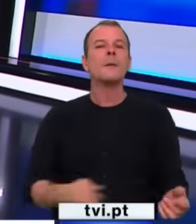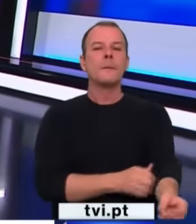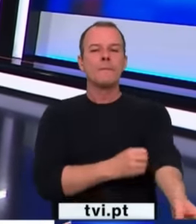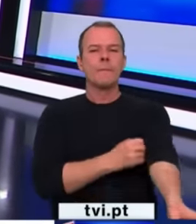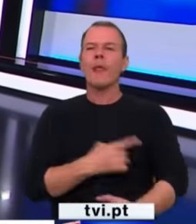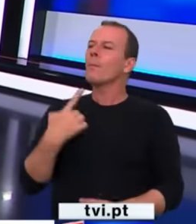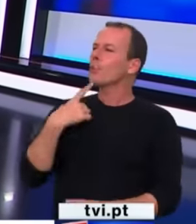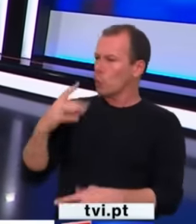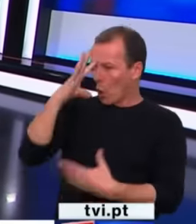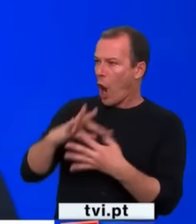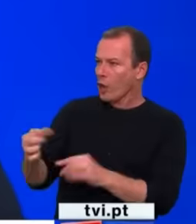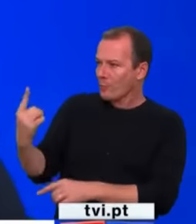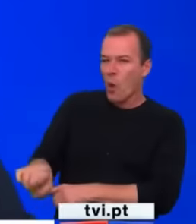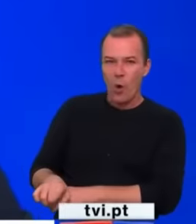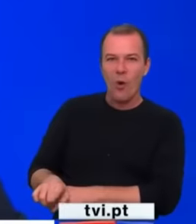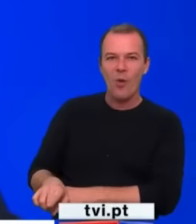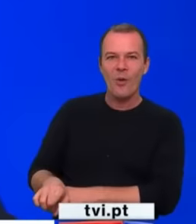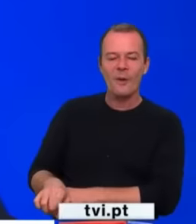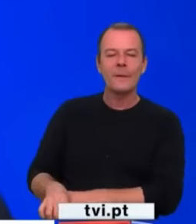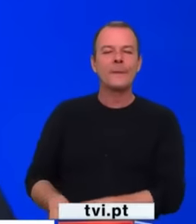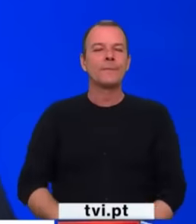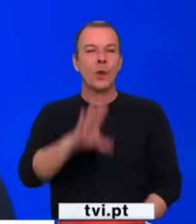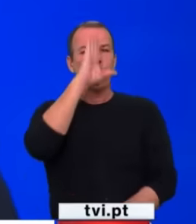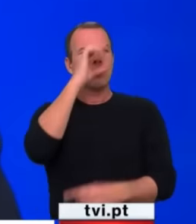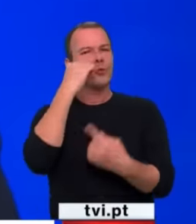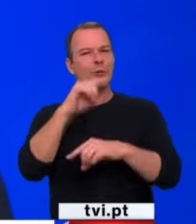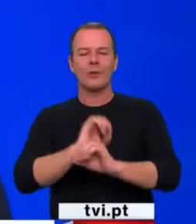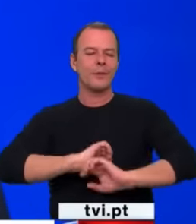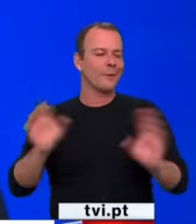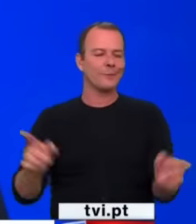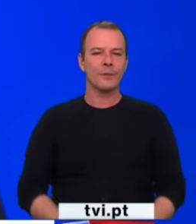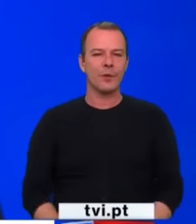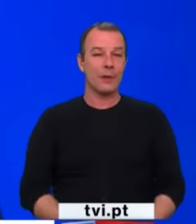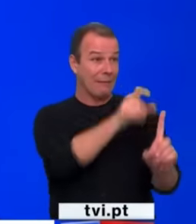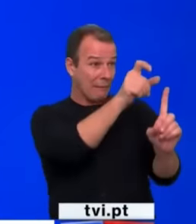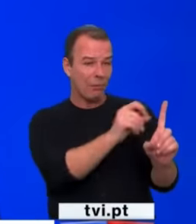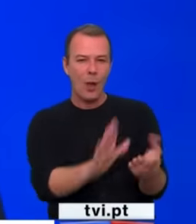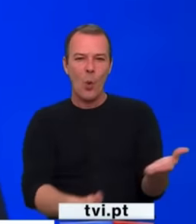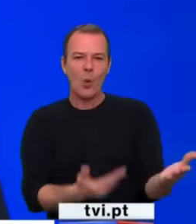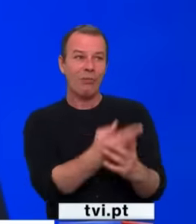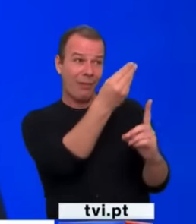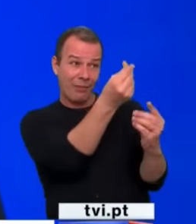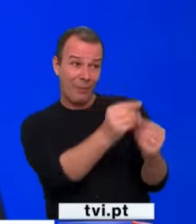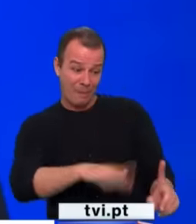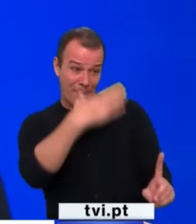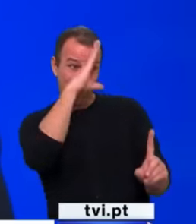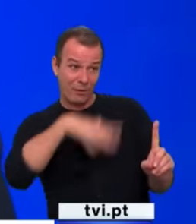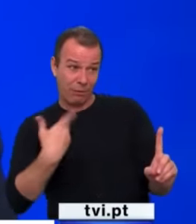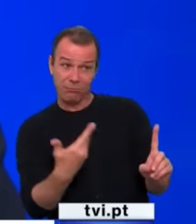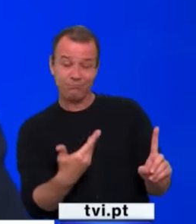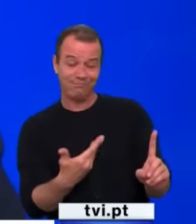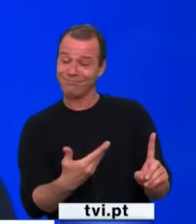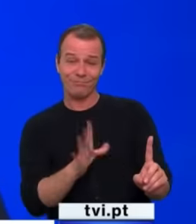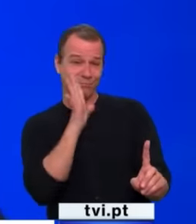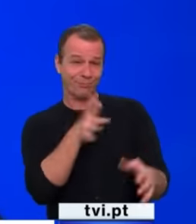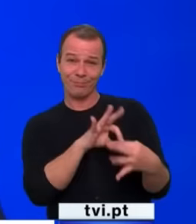cumprirem, cumprirem tempo mínimo no SNS? Como isto mostra bem. Como Pedro Nuno Santos é um candidato impreparado para ser Primeiro-Ministro. Porque a ideia de Pedro